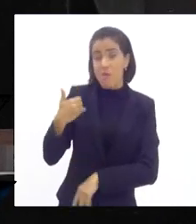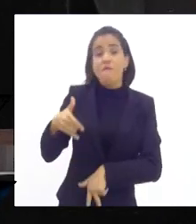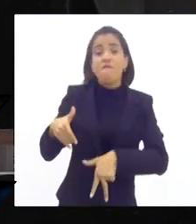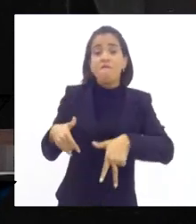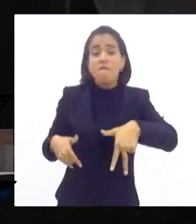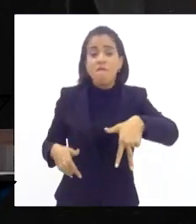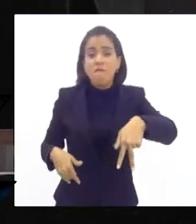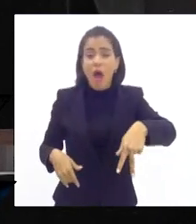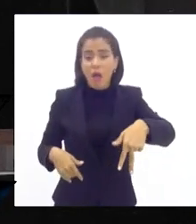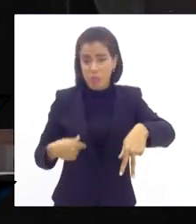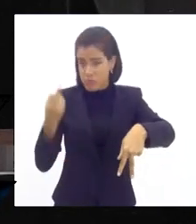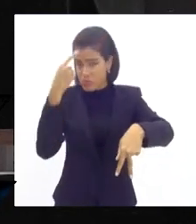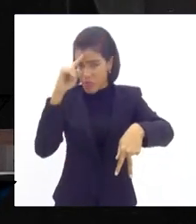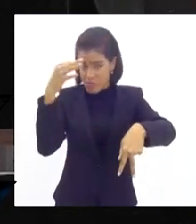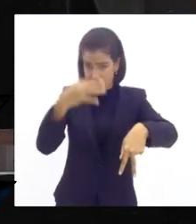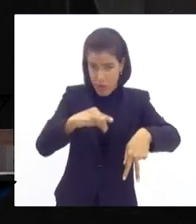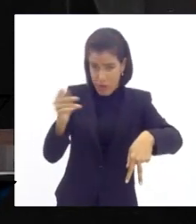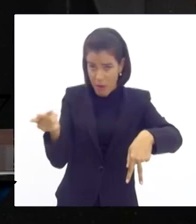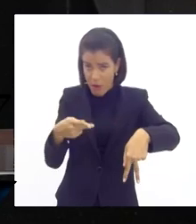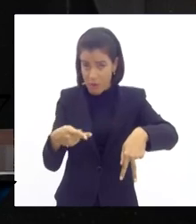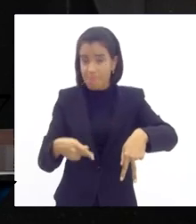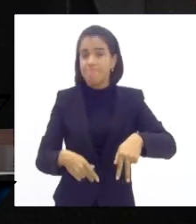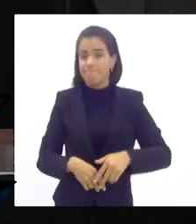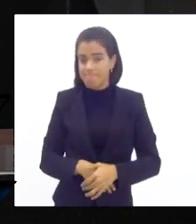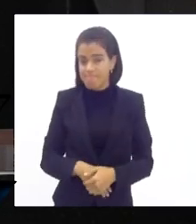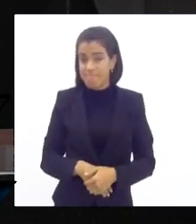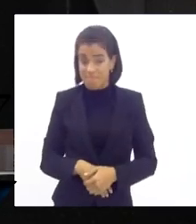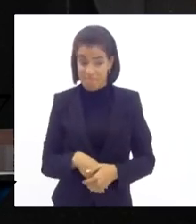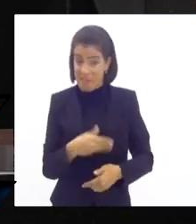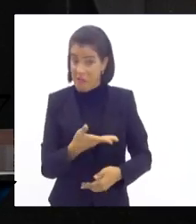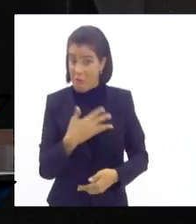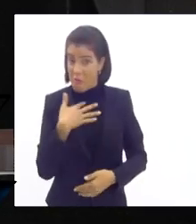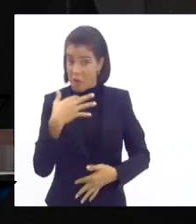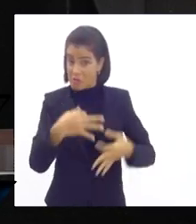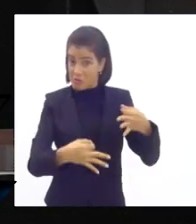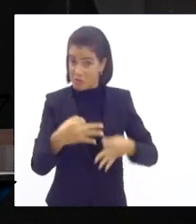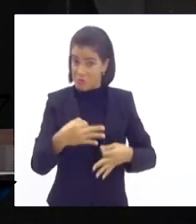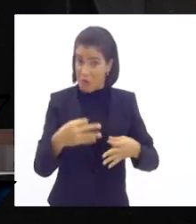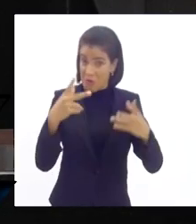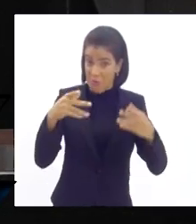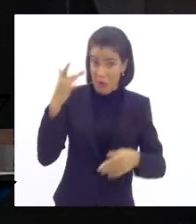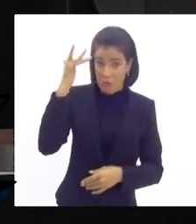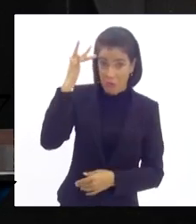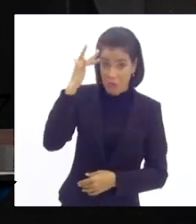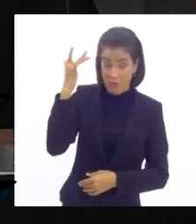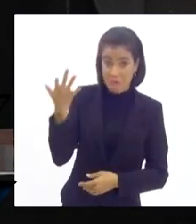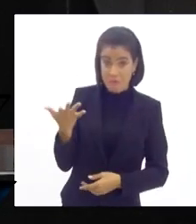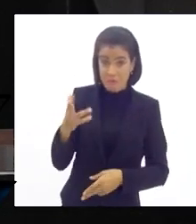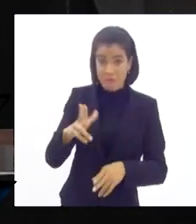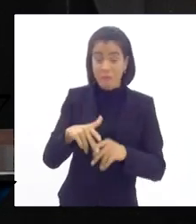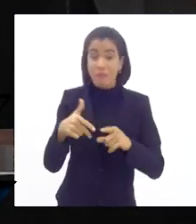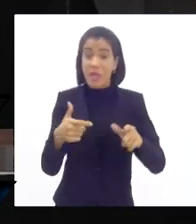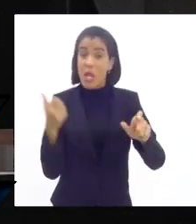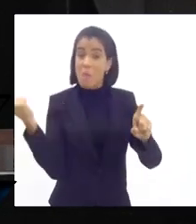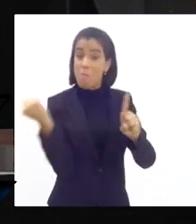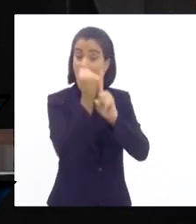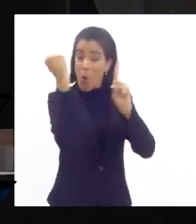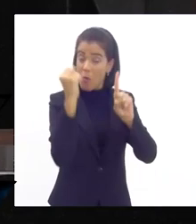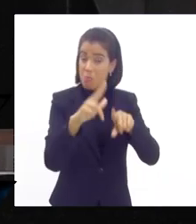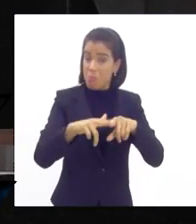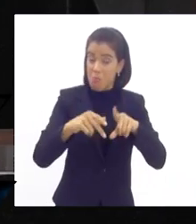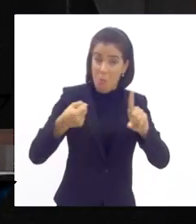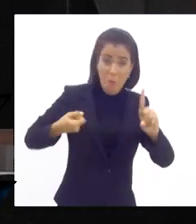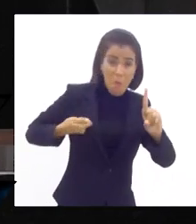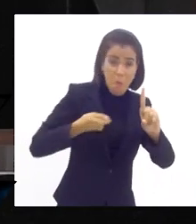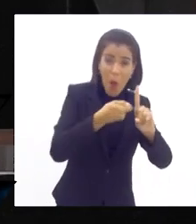não sabe o que é certo ou errado então ele não pode ser julgado como adulto ele mata alguém por causa de celular ele não pode ser julgado que ele não sabe o